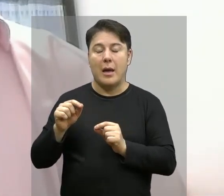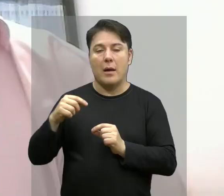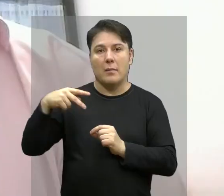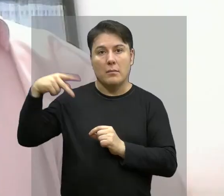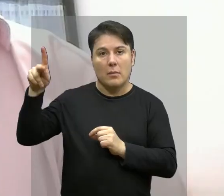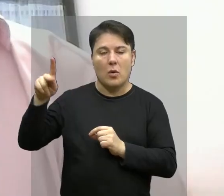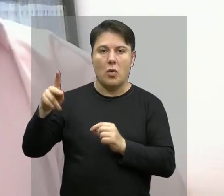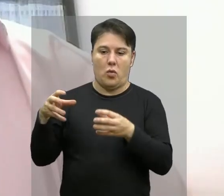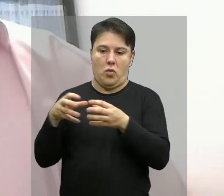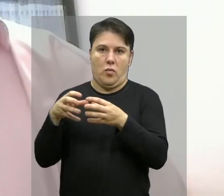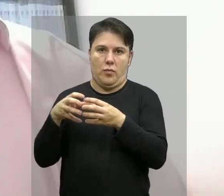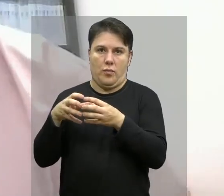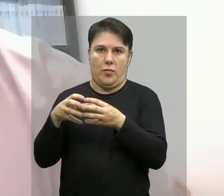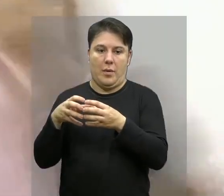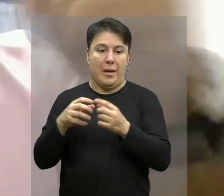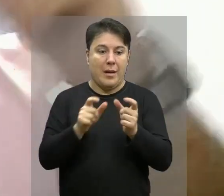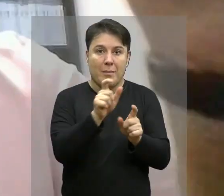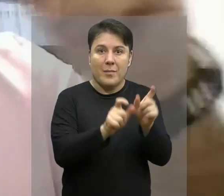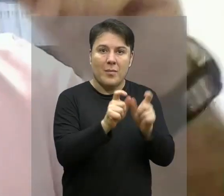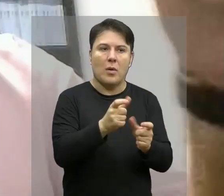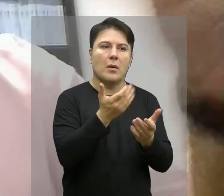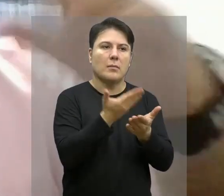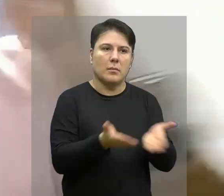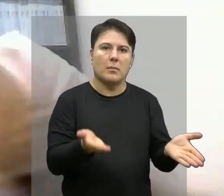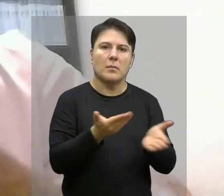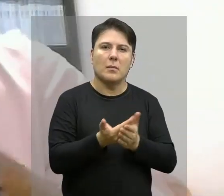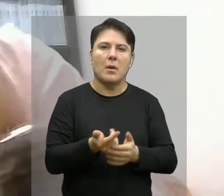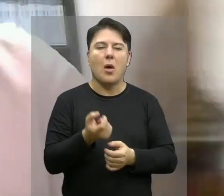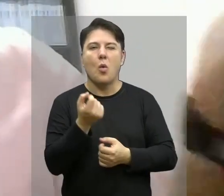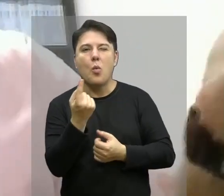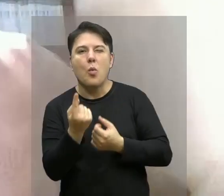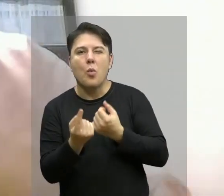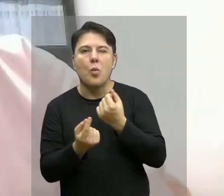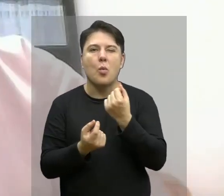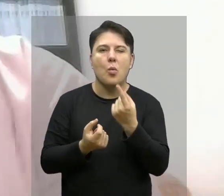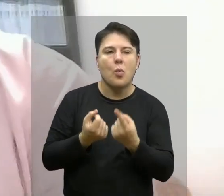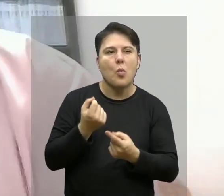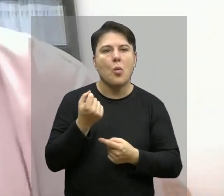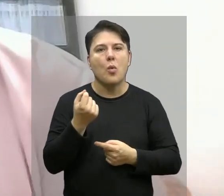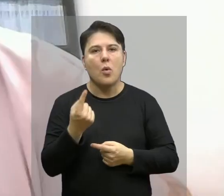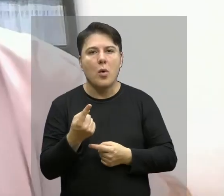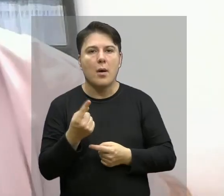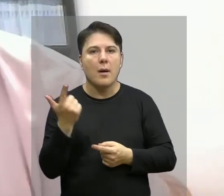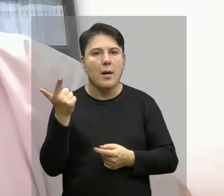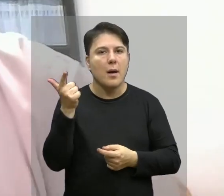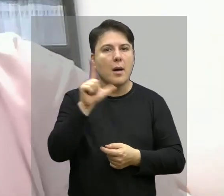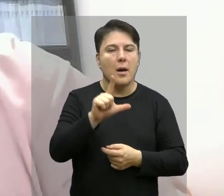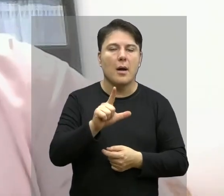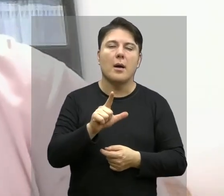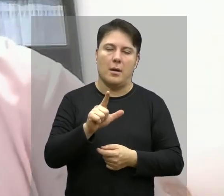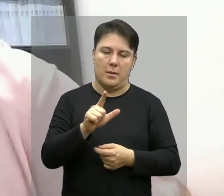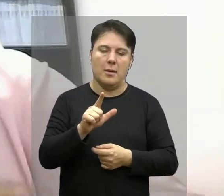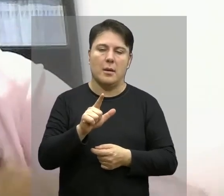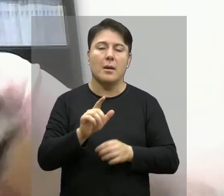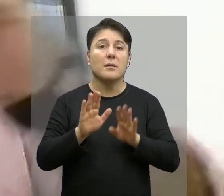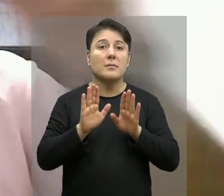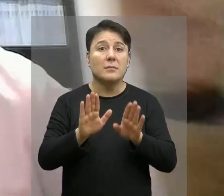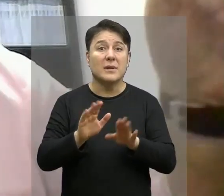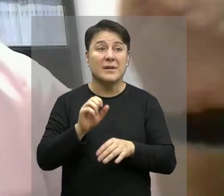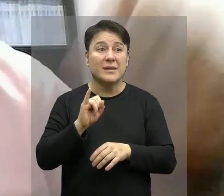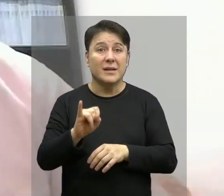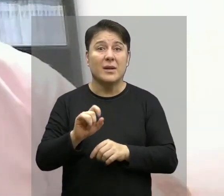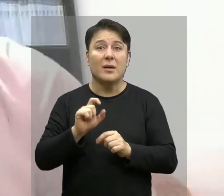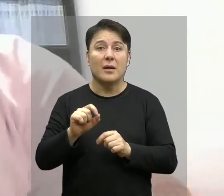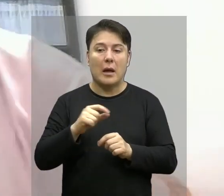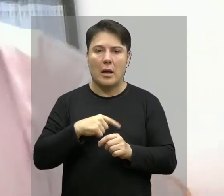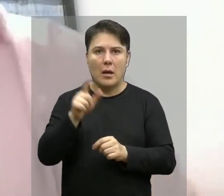sempre perde. Sempre perde. Claro, ele vai ter aquele ganho aqui e ali, porque tem que soltar, né? Um ganho, mas quando a gente